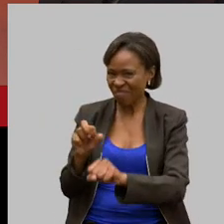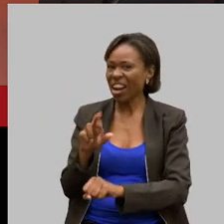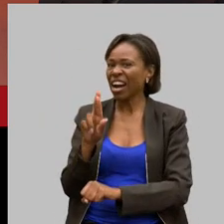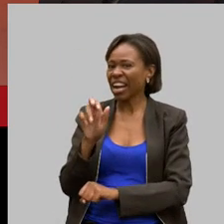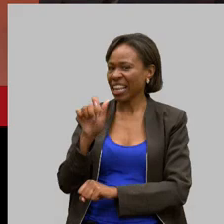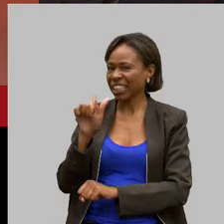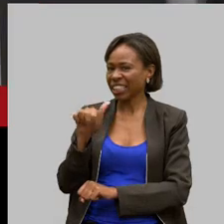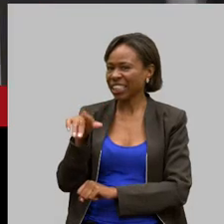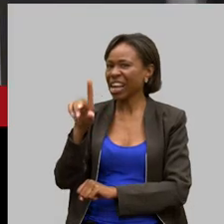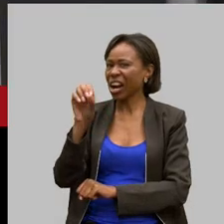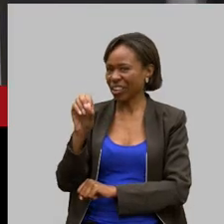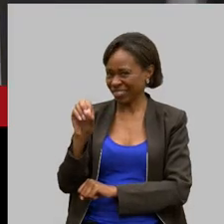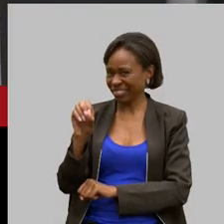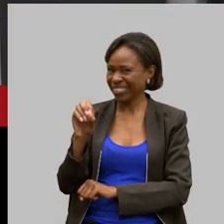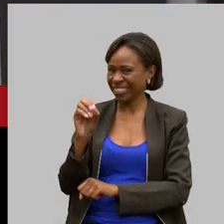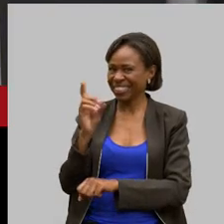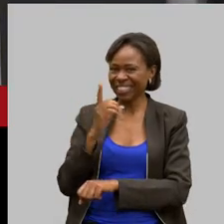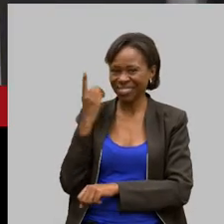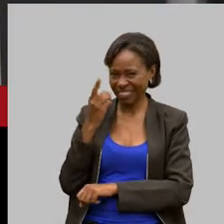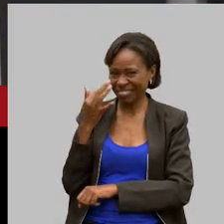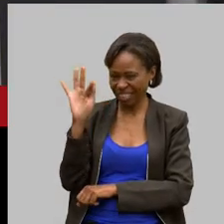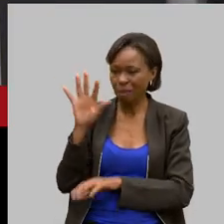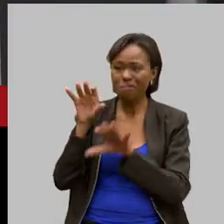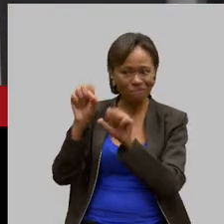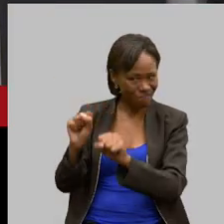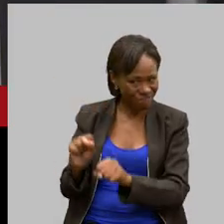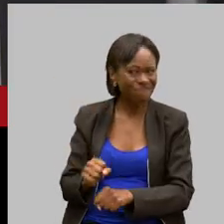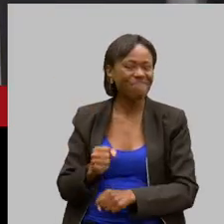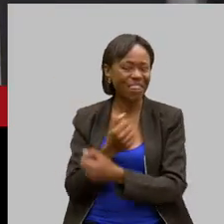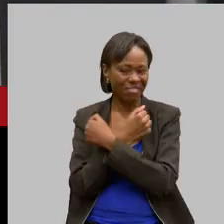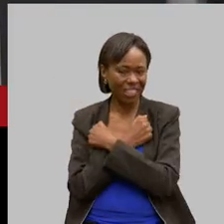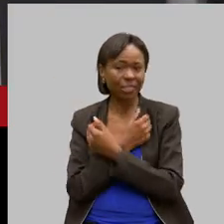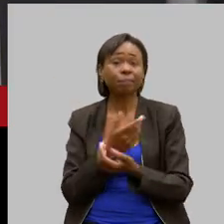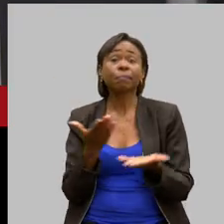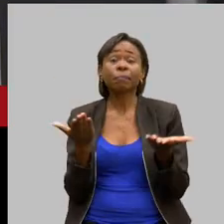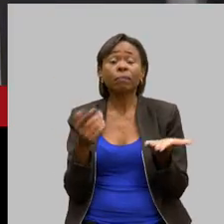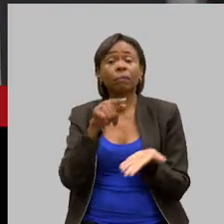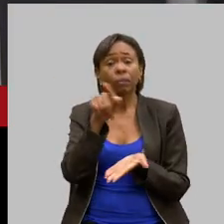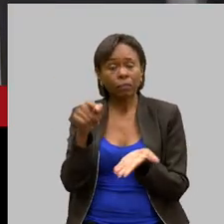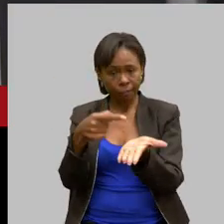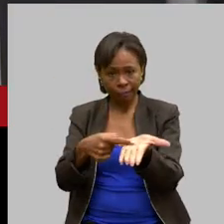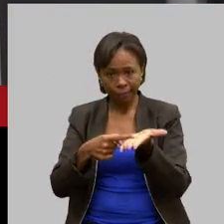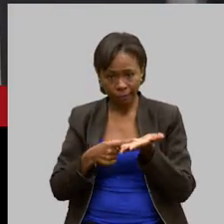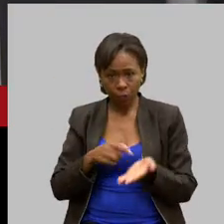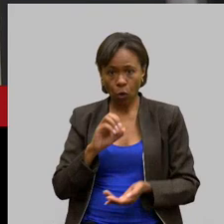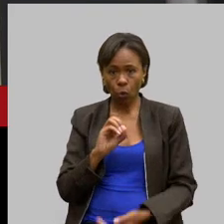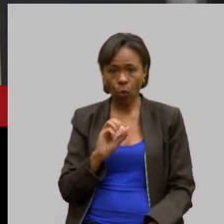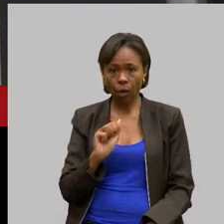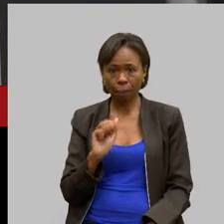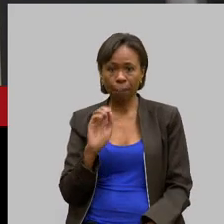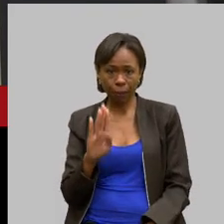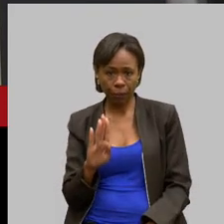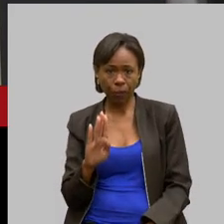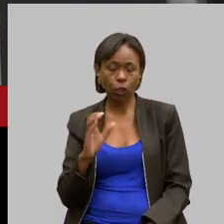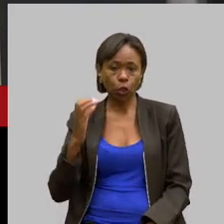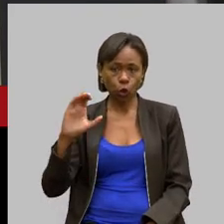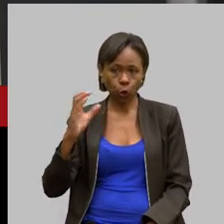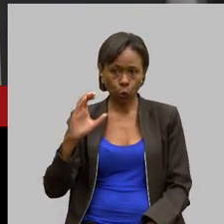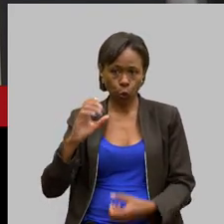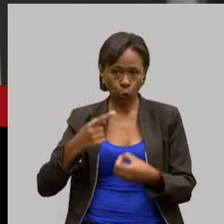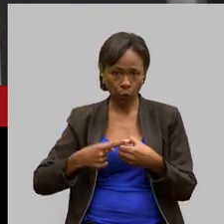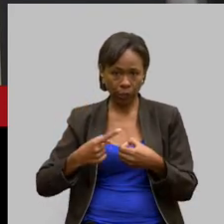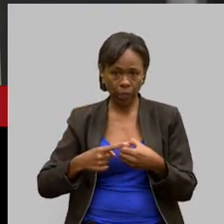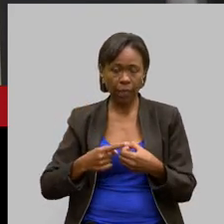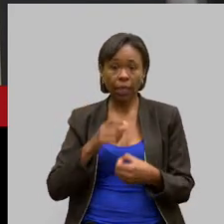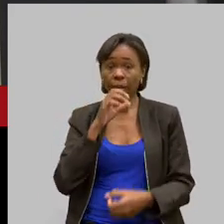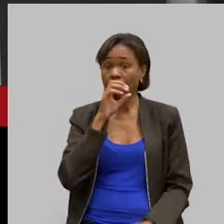Brasil e gente eu queria fazer um convite para vocês a OAB de Contagem pro Cris sábado